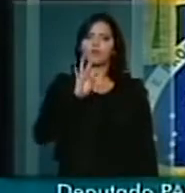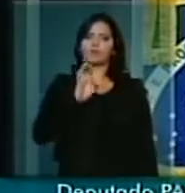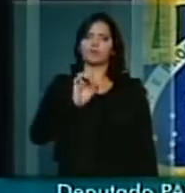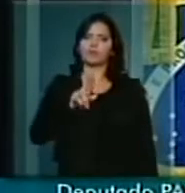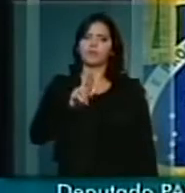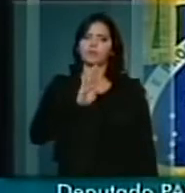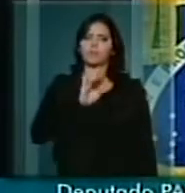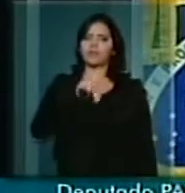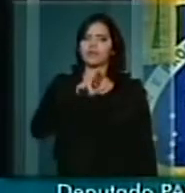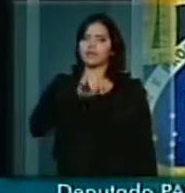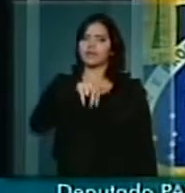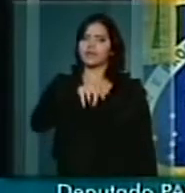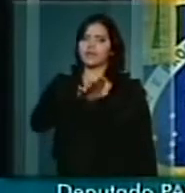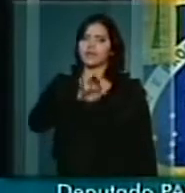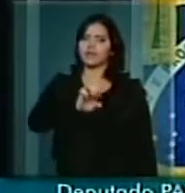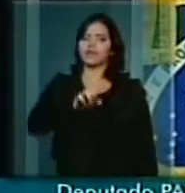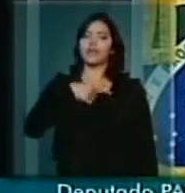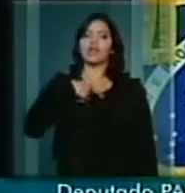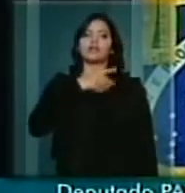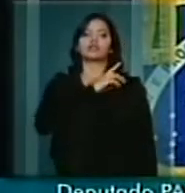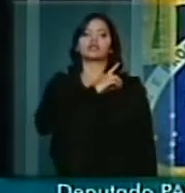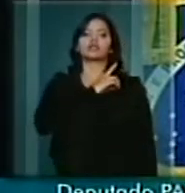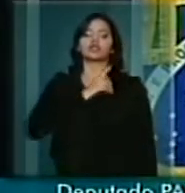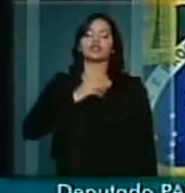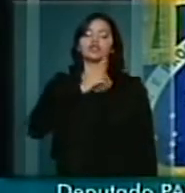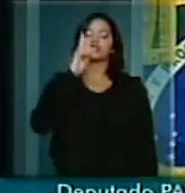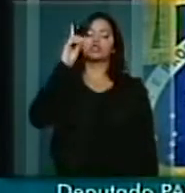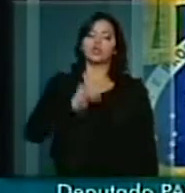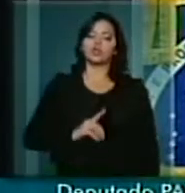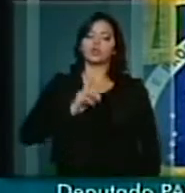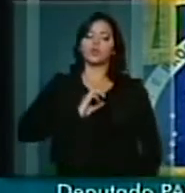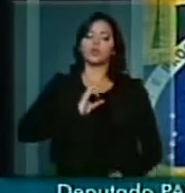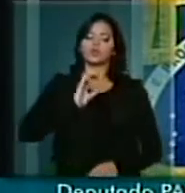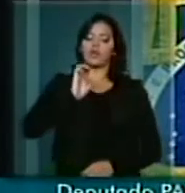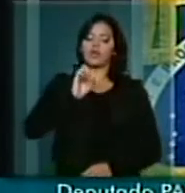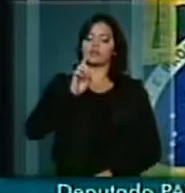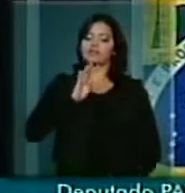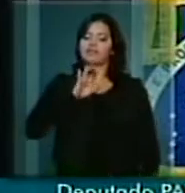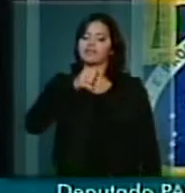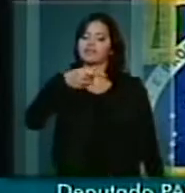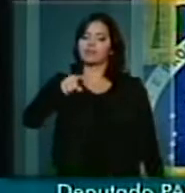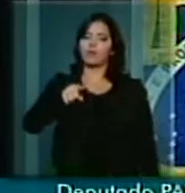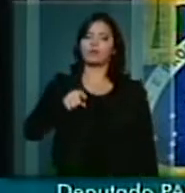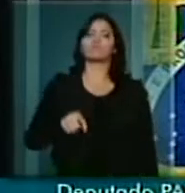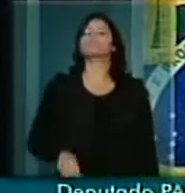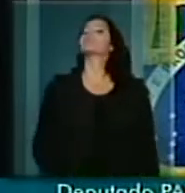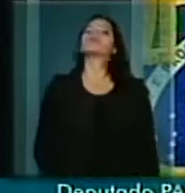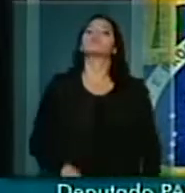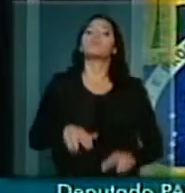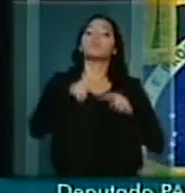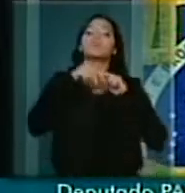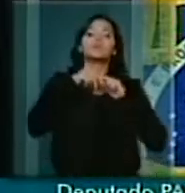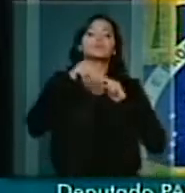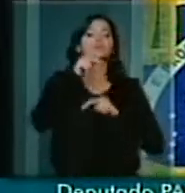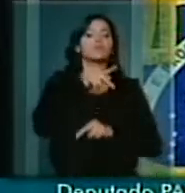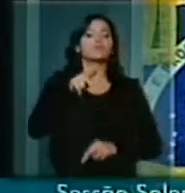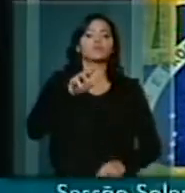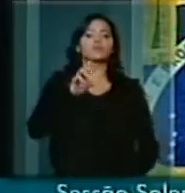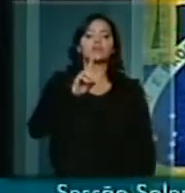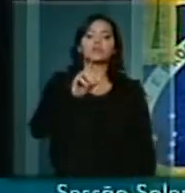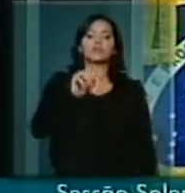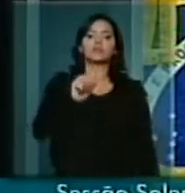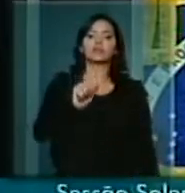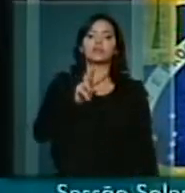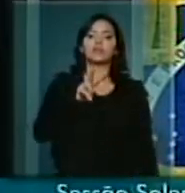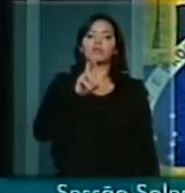nosso diretor da extensão da Universidade Federal de Santa Maria, em Roraima. E é por isso, professor Dalvan,